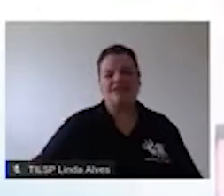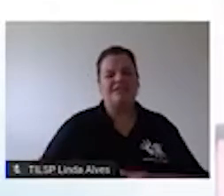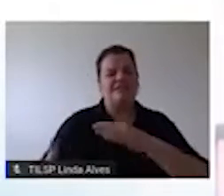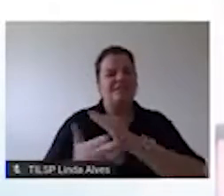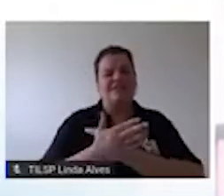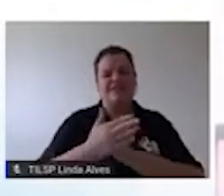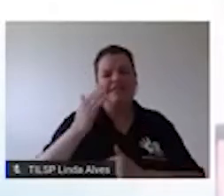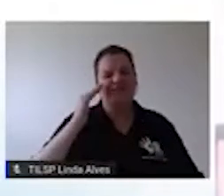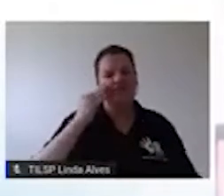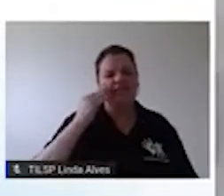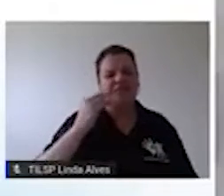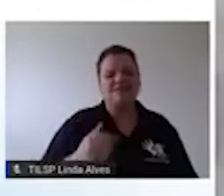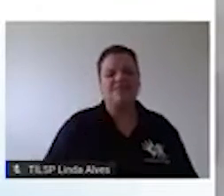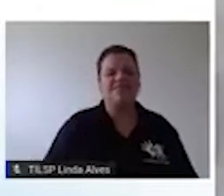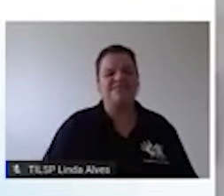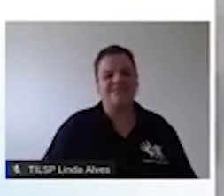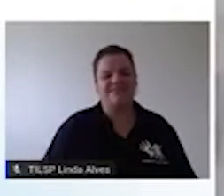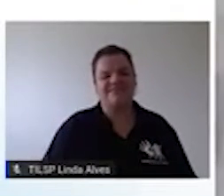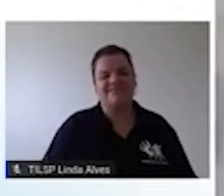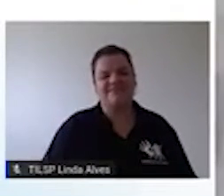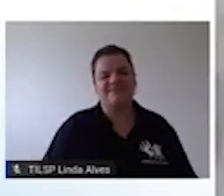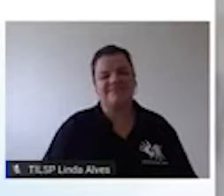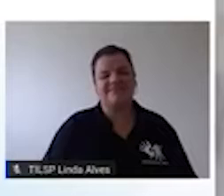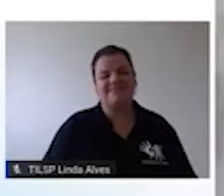doutor. Não,